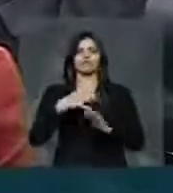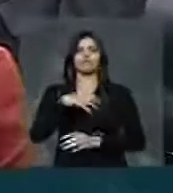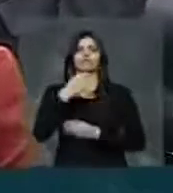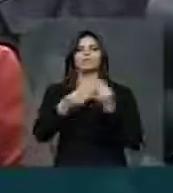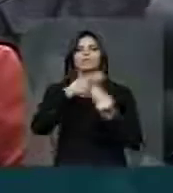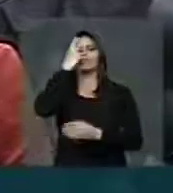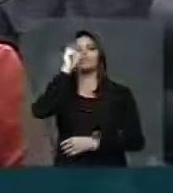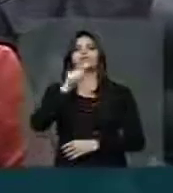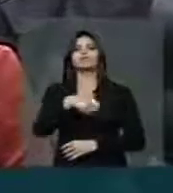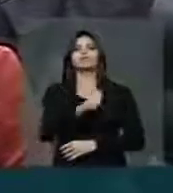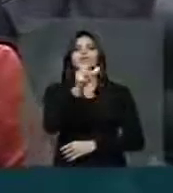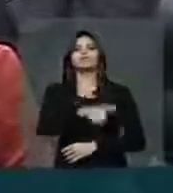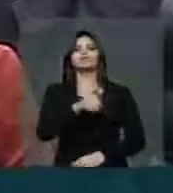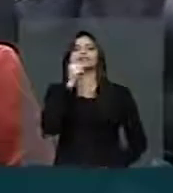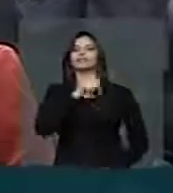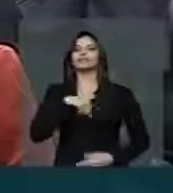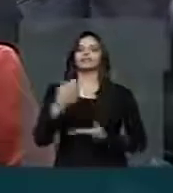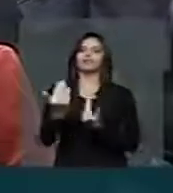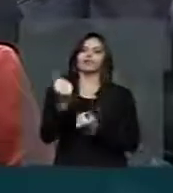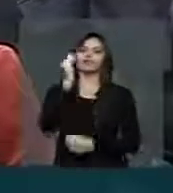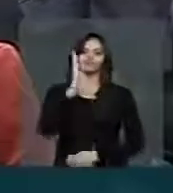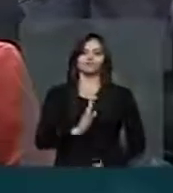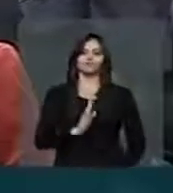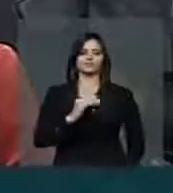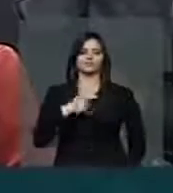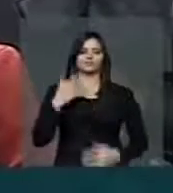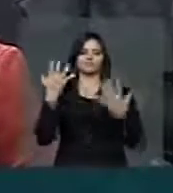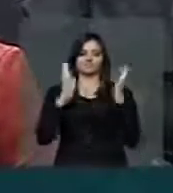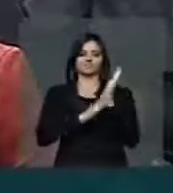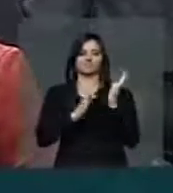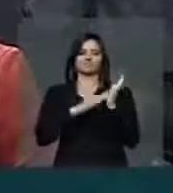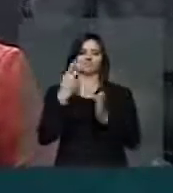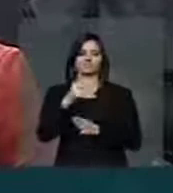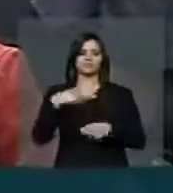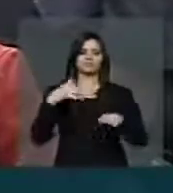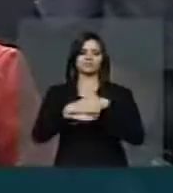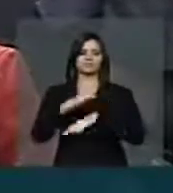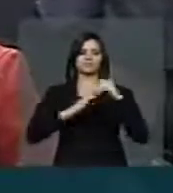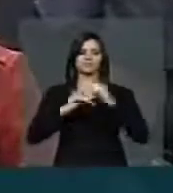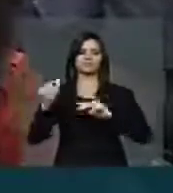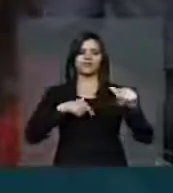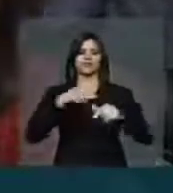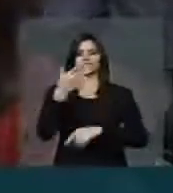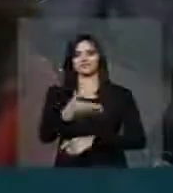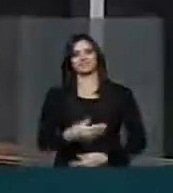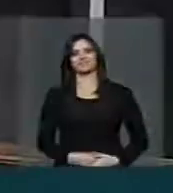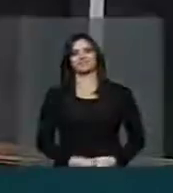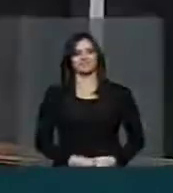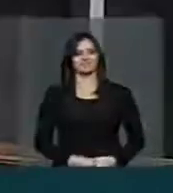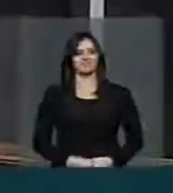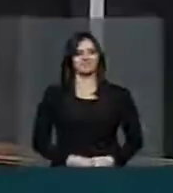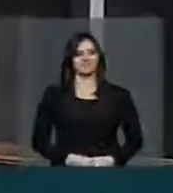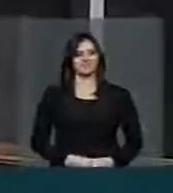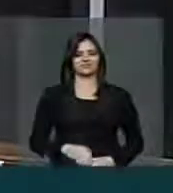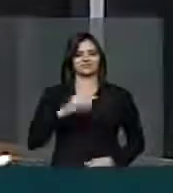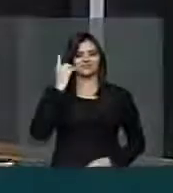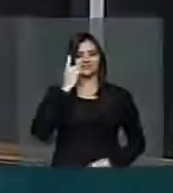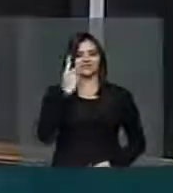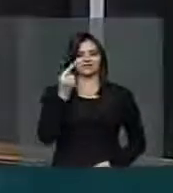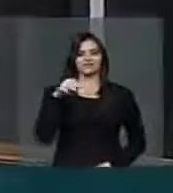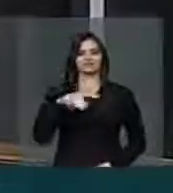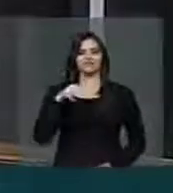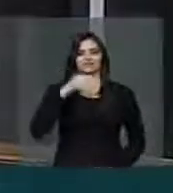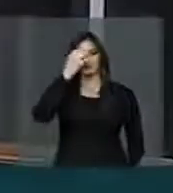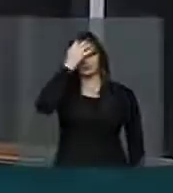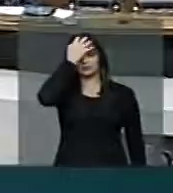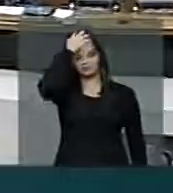quem ganhe seja o jovem brasileiro. Parabéns pela sua atuação, deputada. Deputada aqui, com permissão à parte,